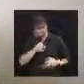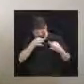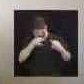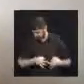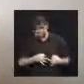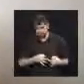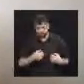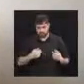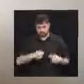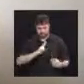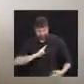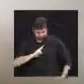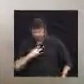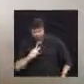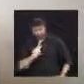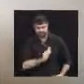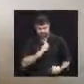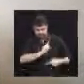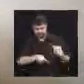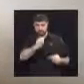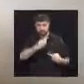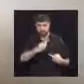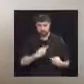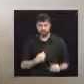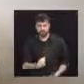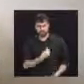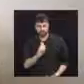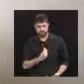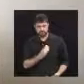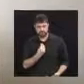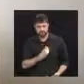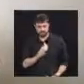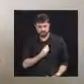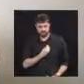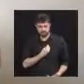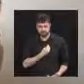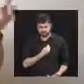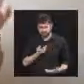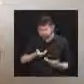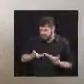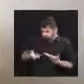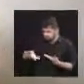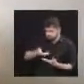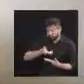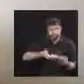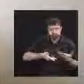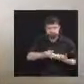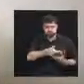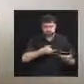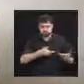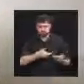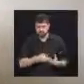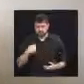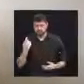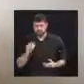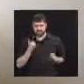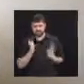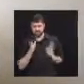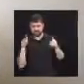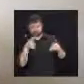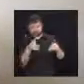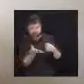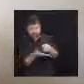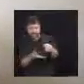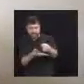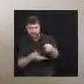eles têm que procurar uma nova maneira de viver, uma nova maneira de se interagir e tudo mais. É nisso que nós nos baseamos